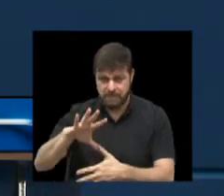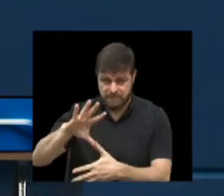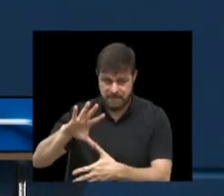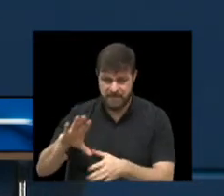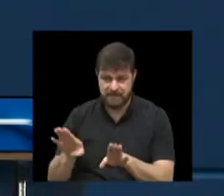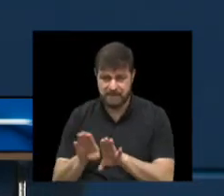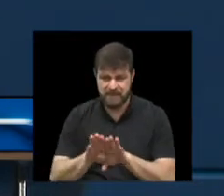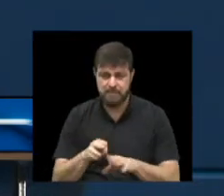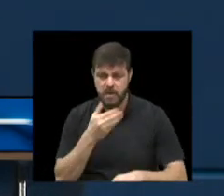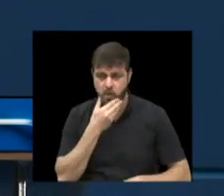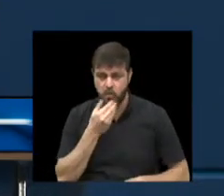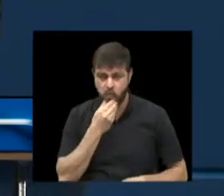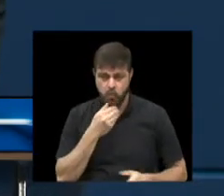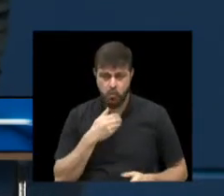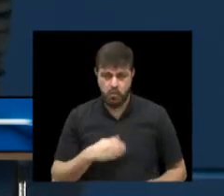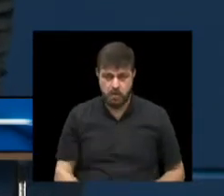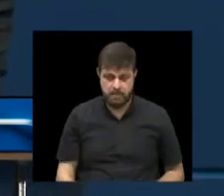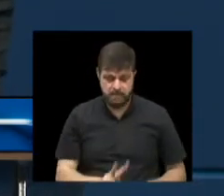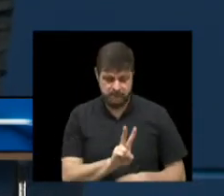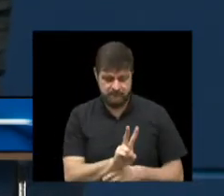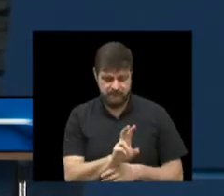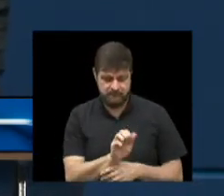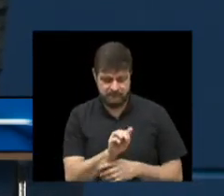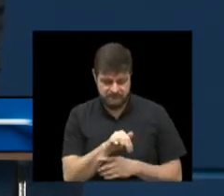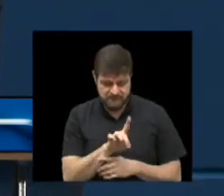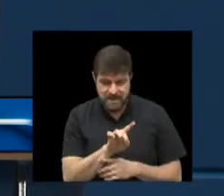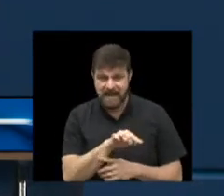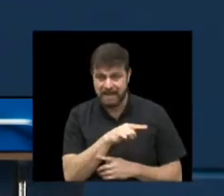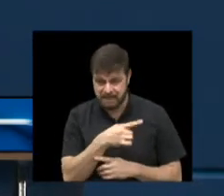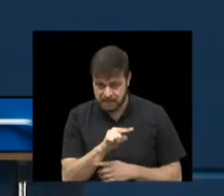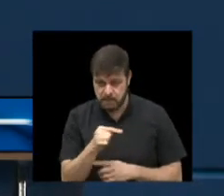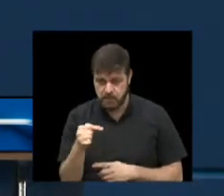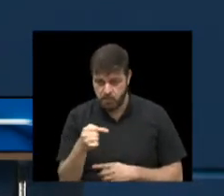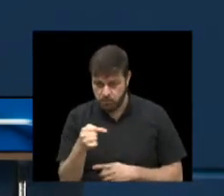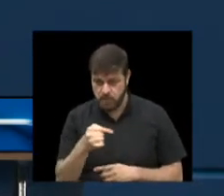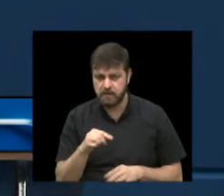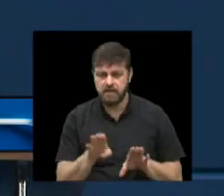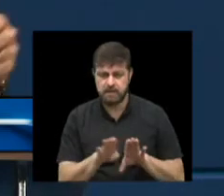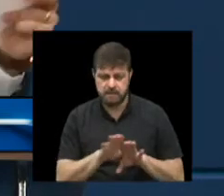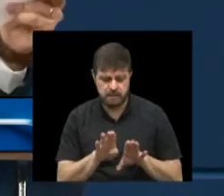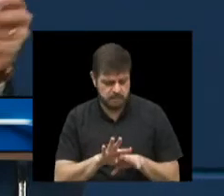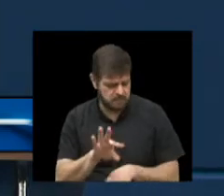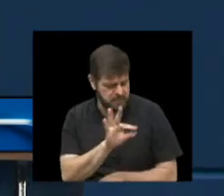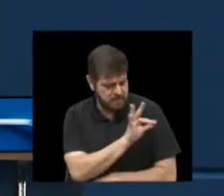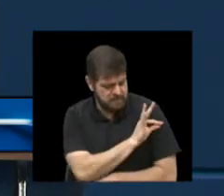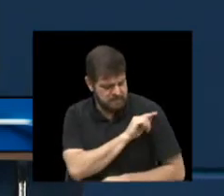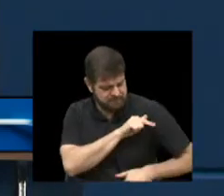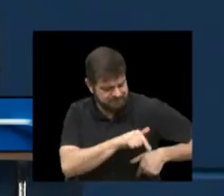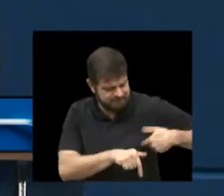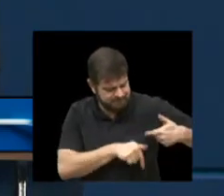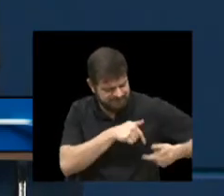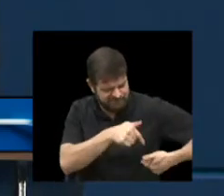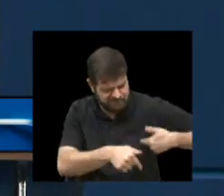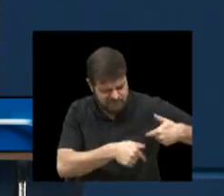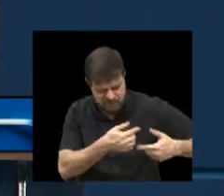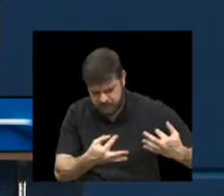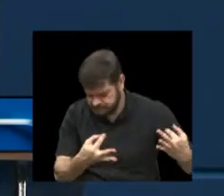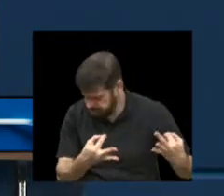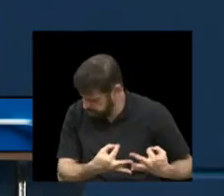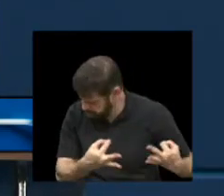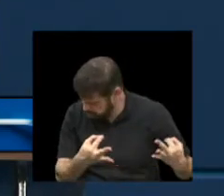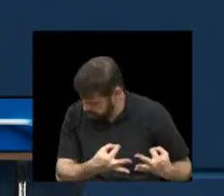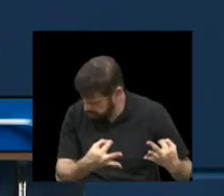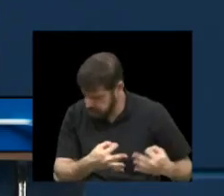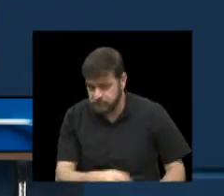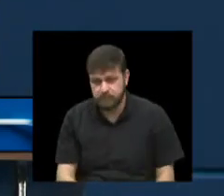Relações Institucionais, que também tem conduzido a prefeitura de uma forma muito importante para